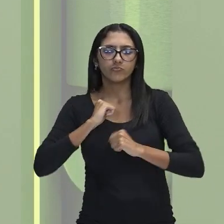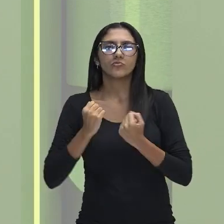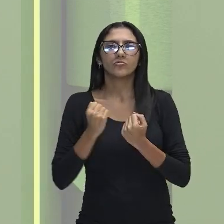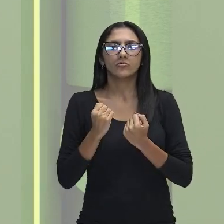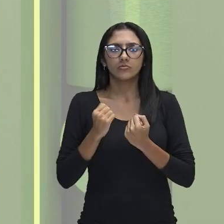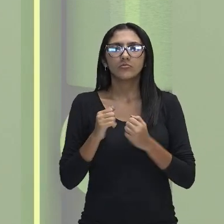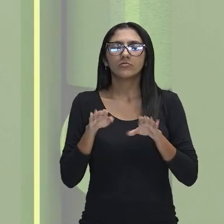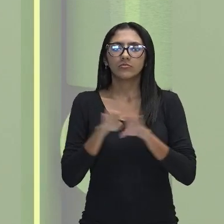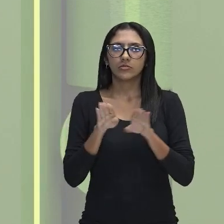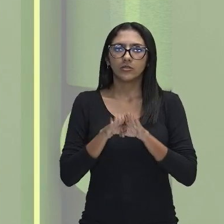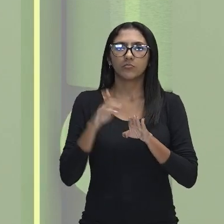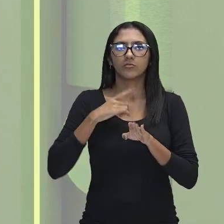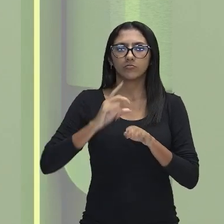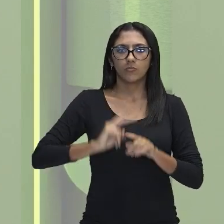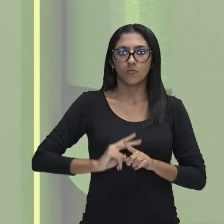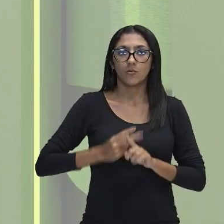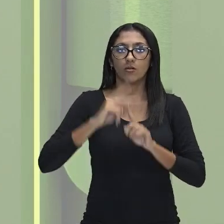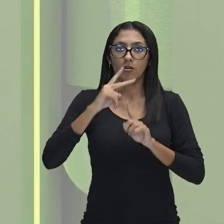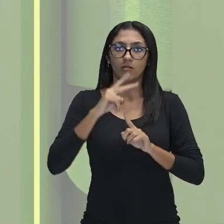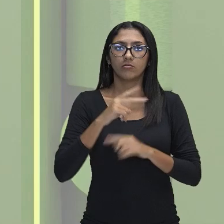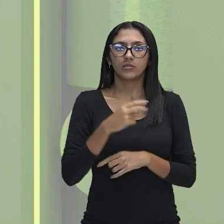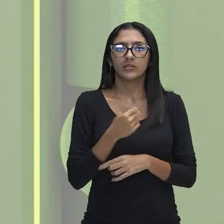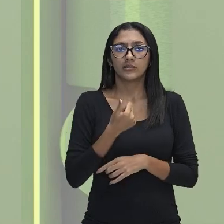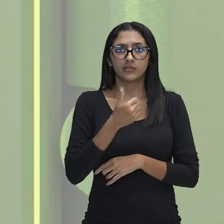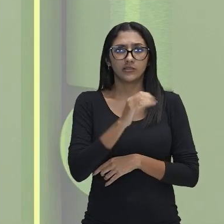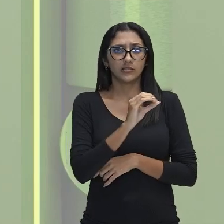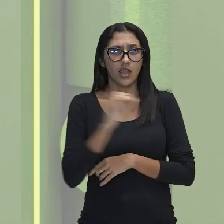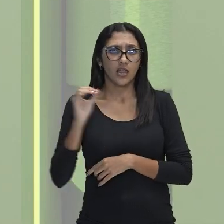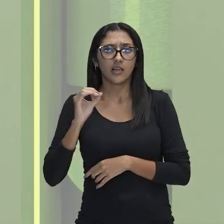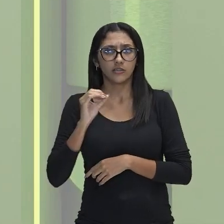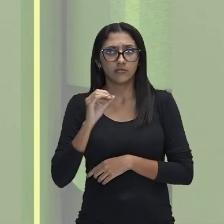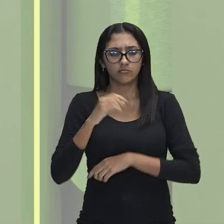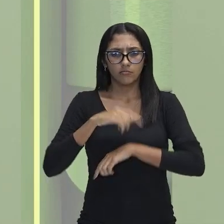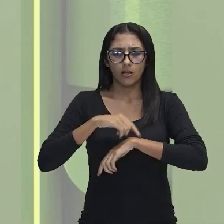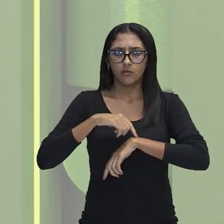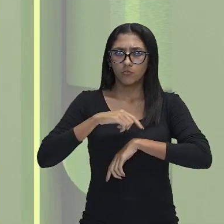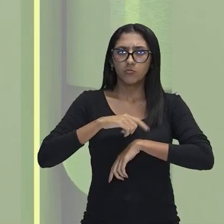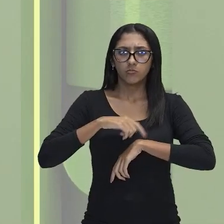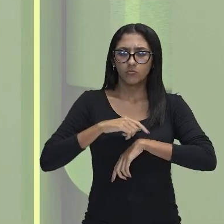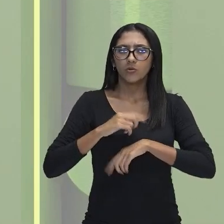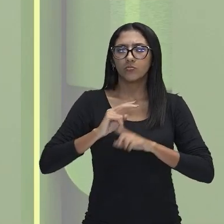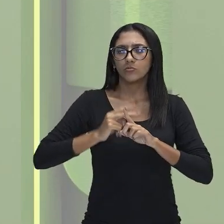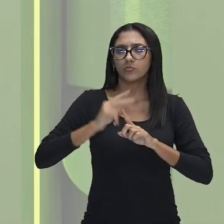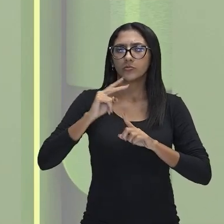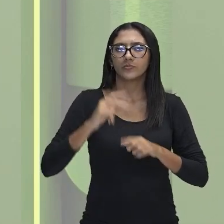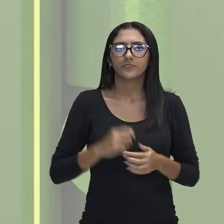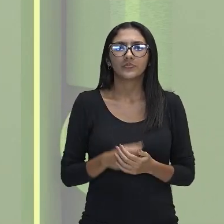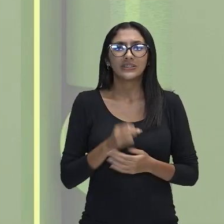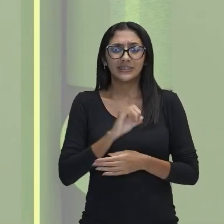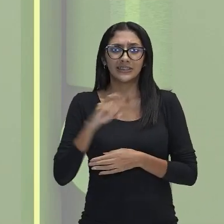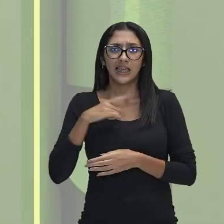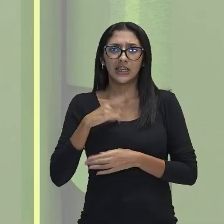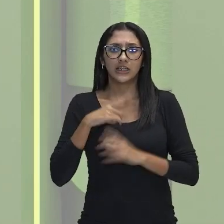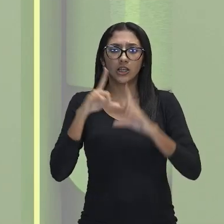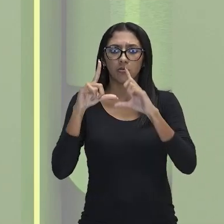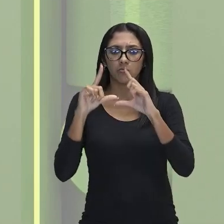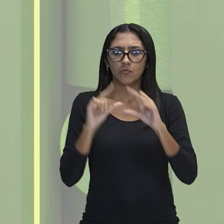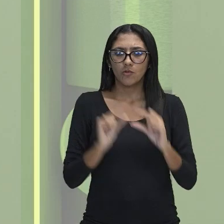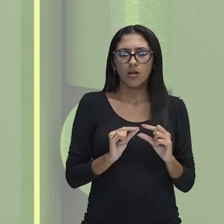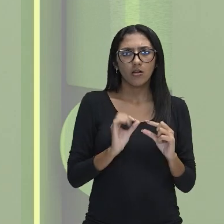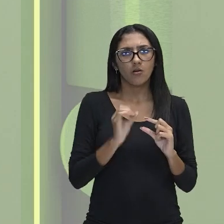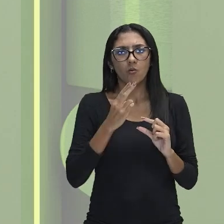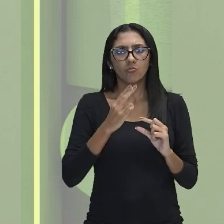cardiorrespiratória, isso pode ultrapassar de 100 vezes por minuto. Se esse ritmo cai ou se eleva com